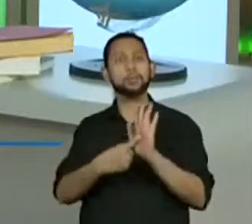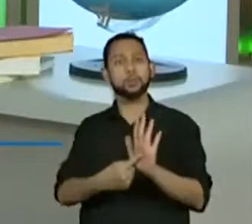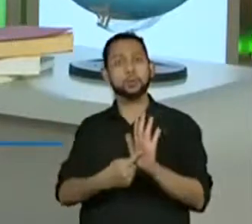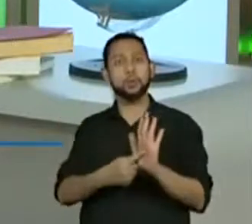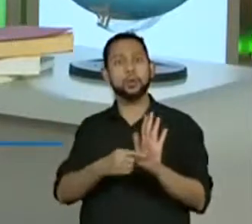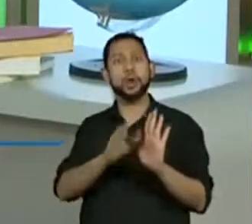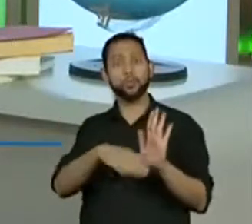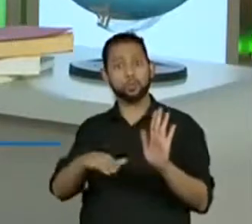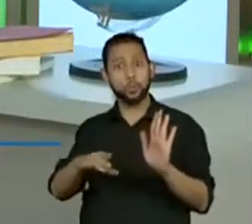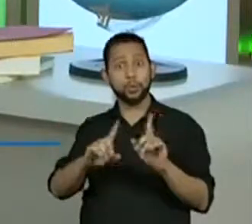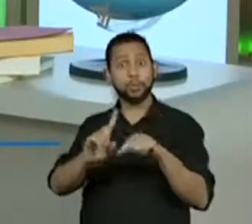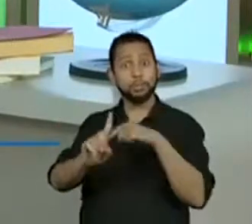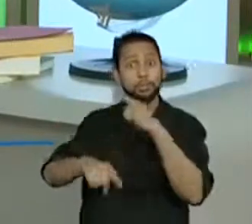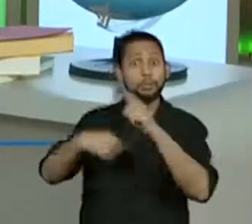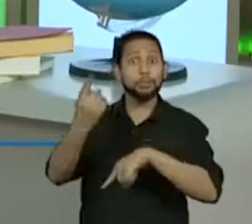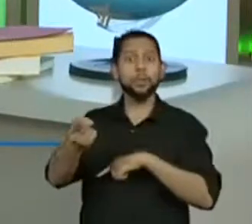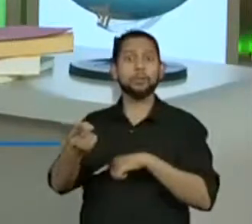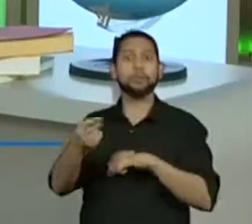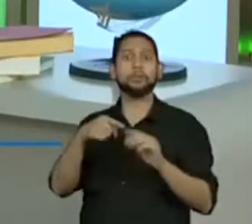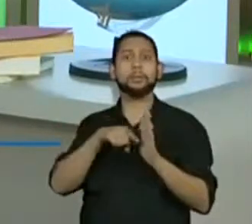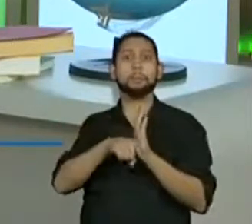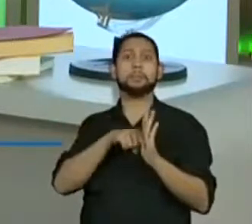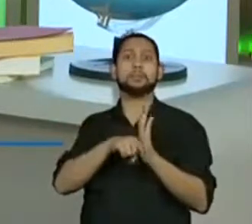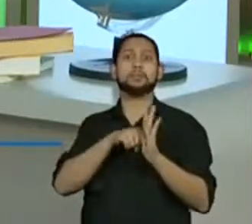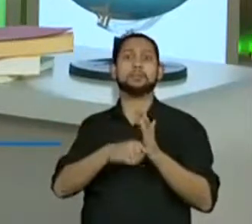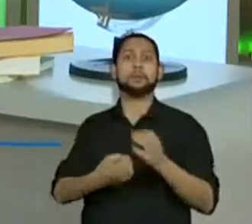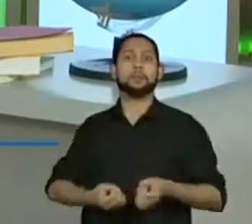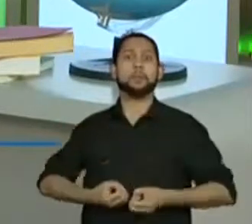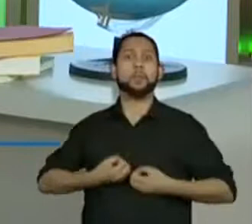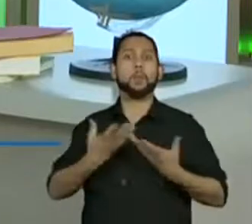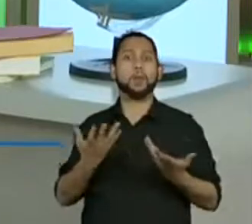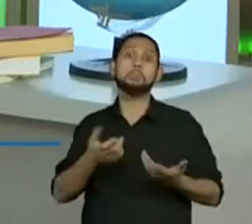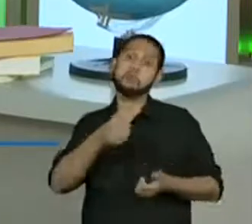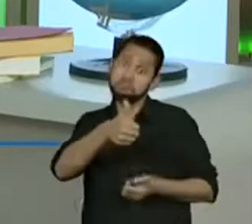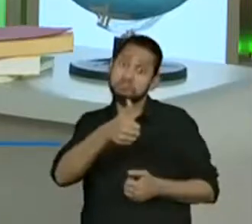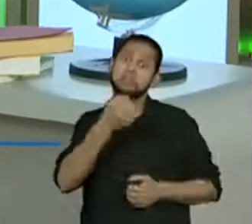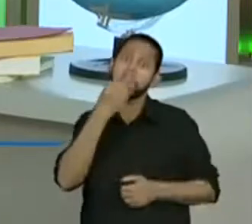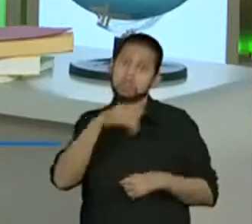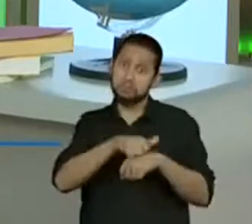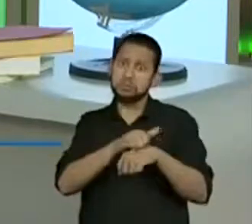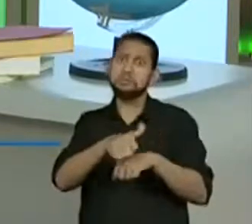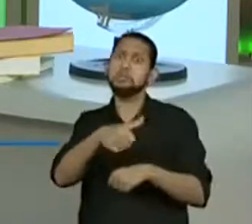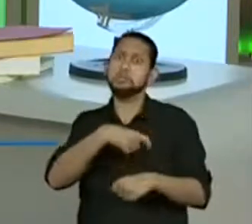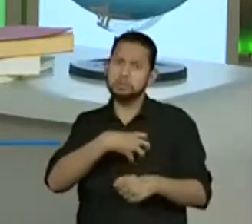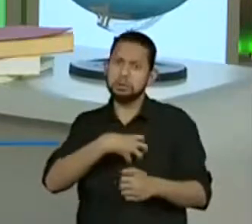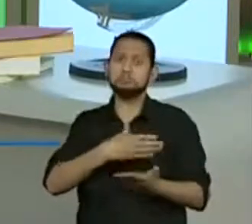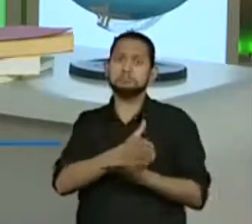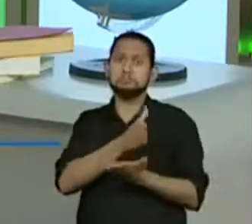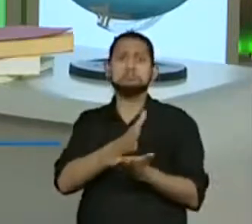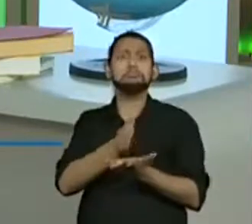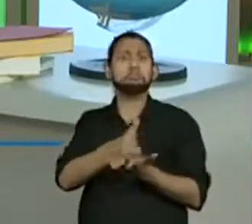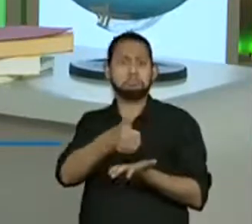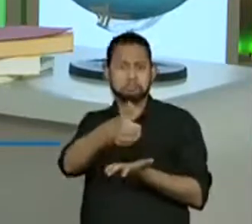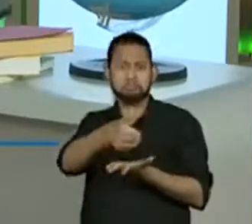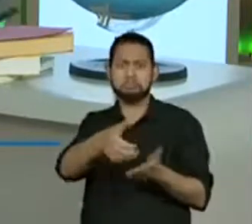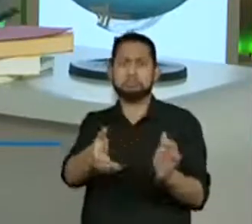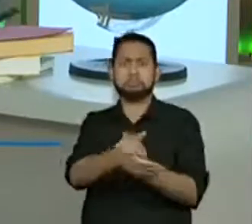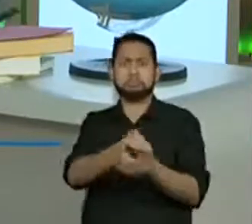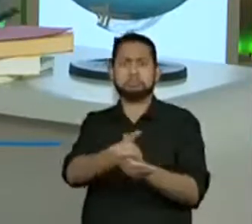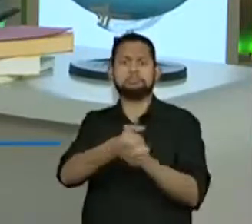os alunos para que depois os alunos pesquisassem poemas é uma estratégia uma excelente estratégia